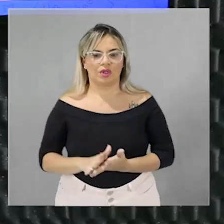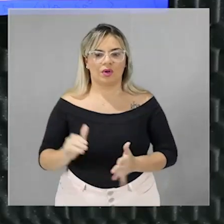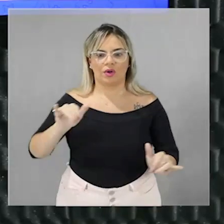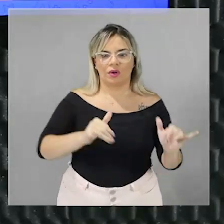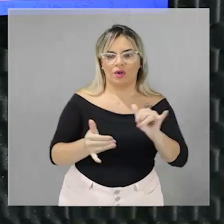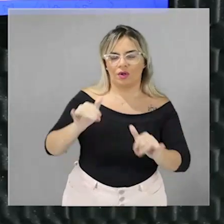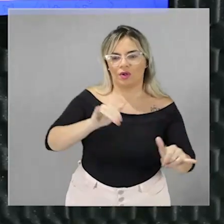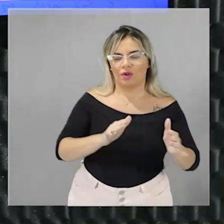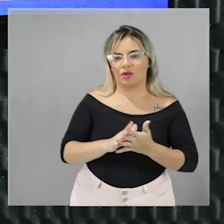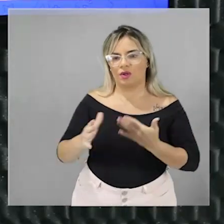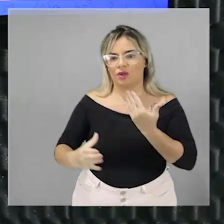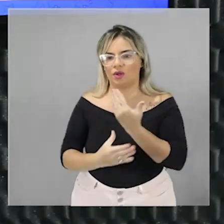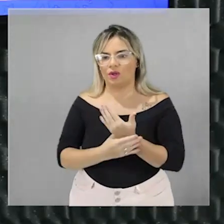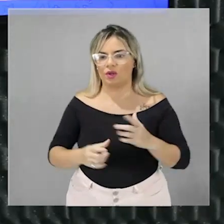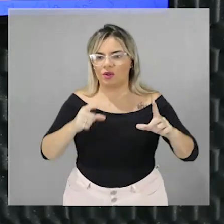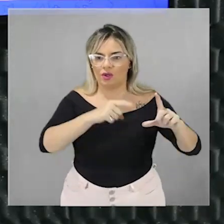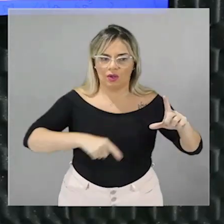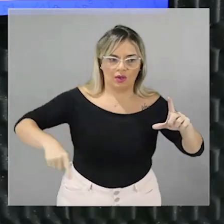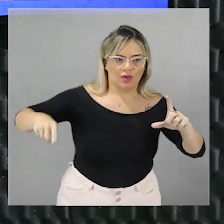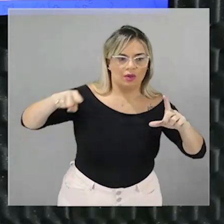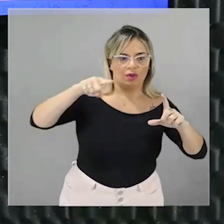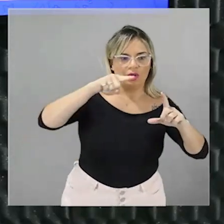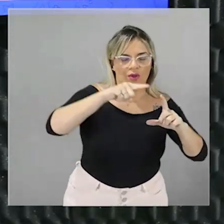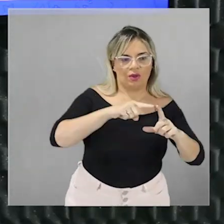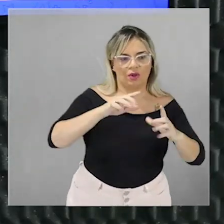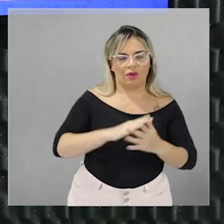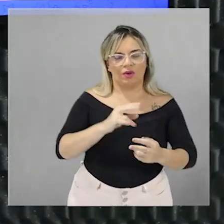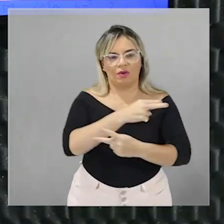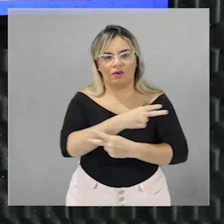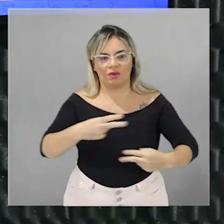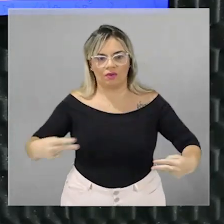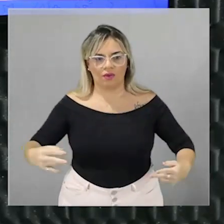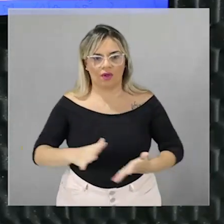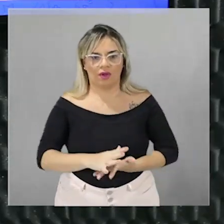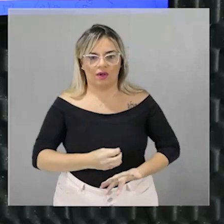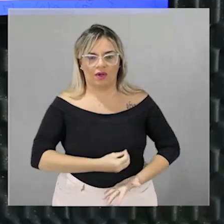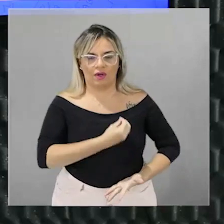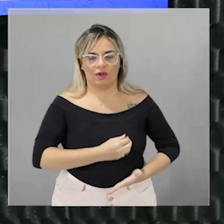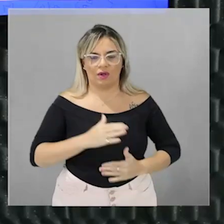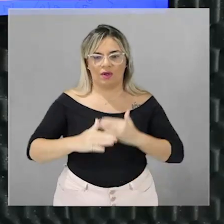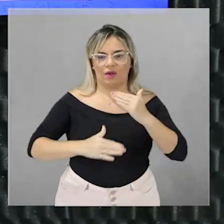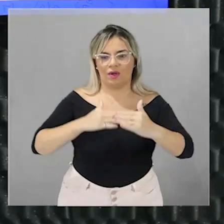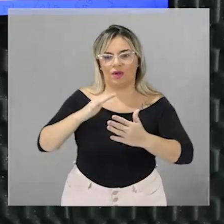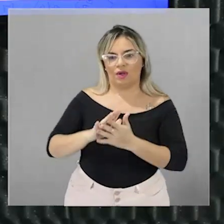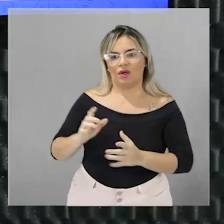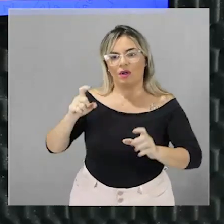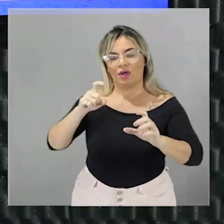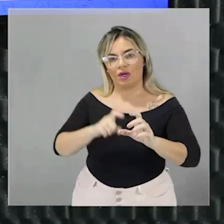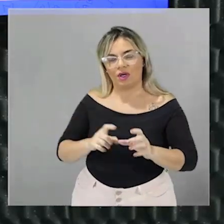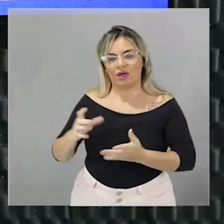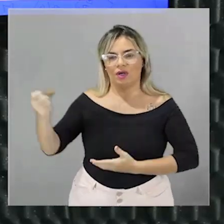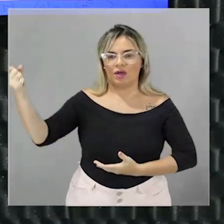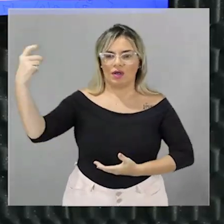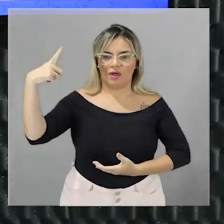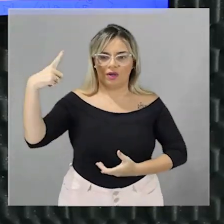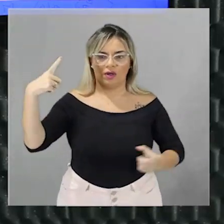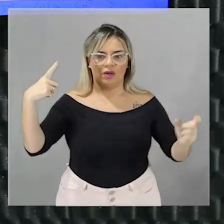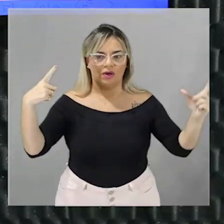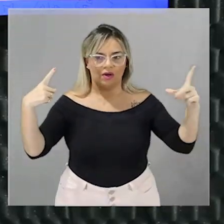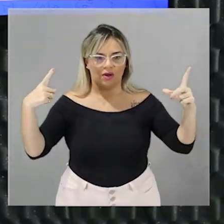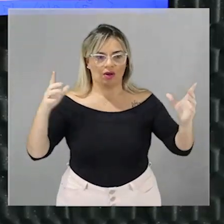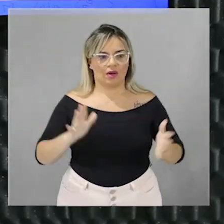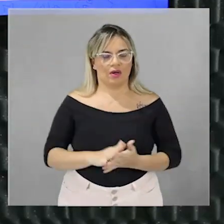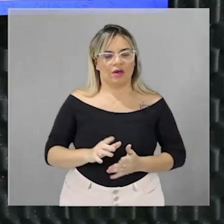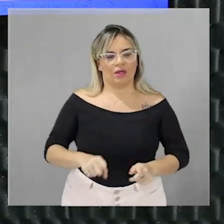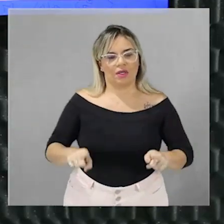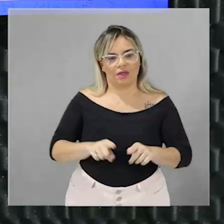garante a água circule pelo meio físico entre os seres vivos. Esse processo depende da luz solar, que garante a evaporação da água, dando início ao ciclo.